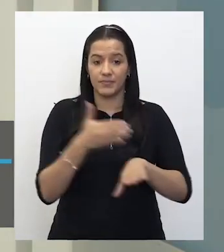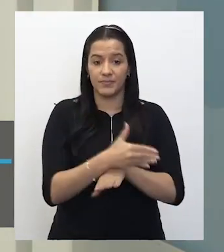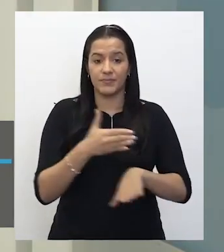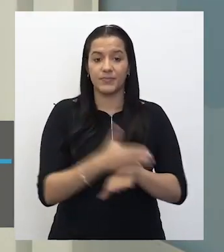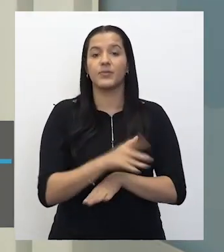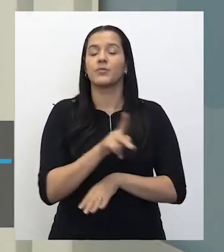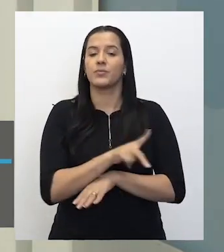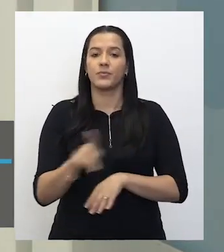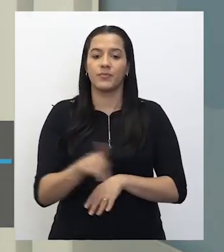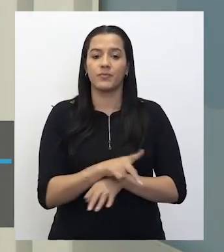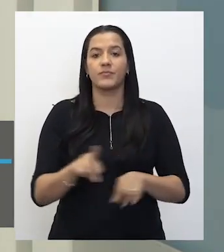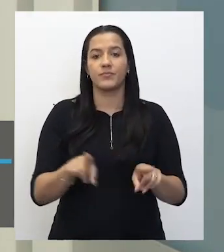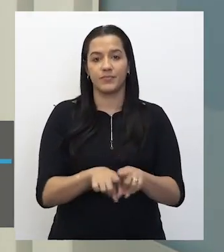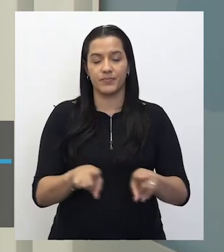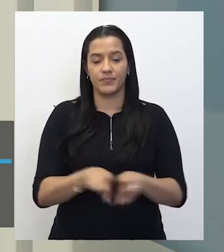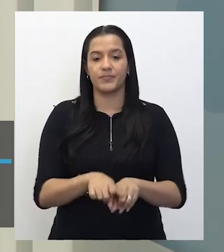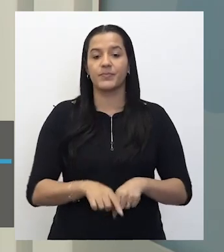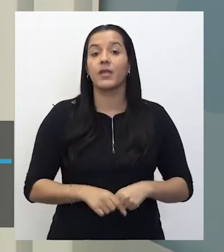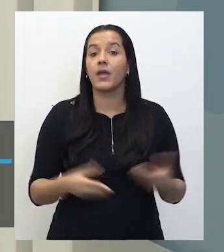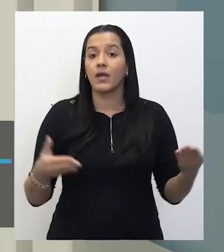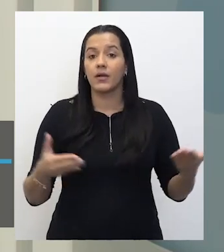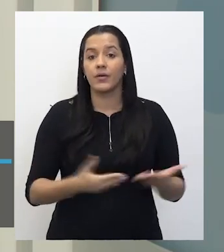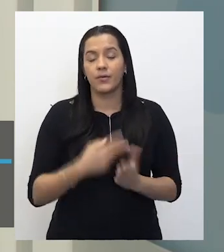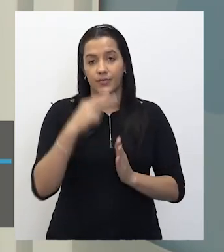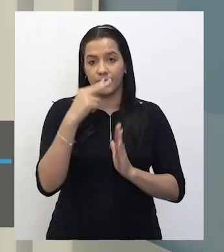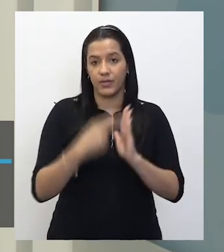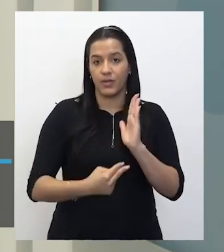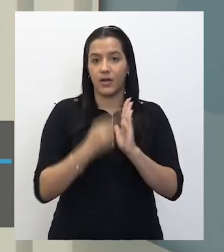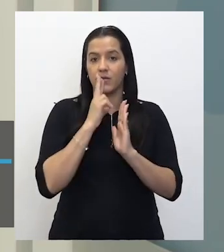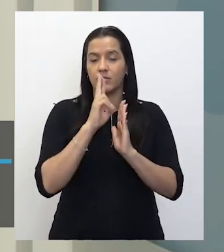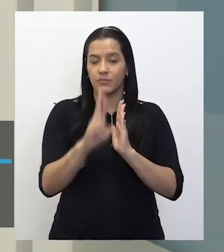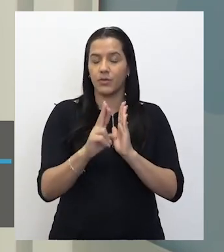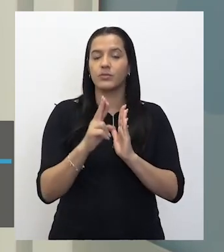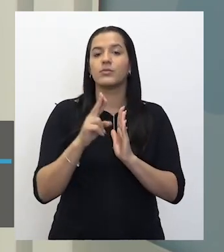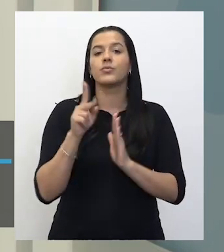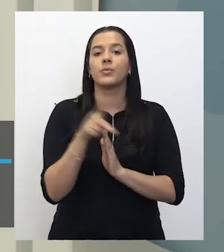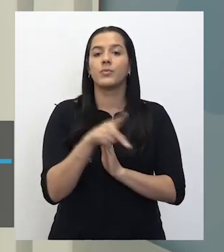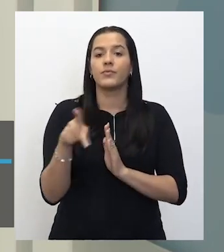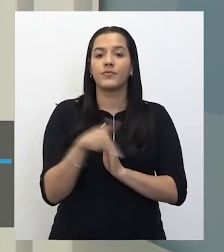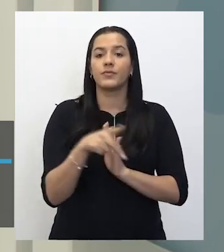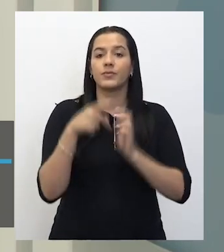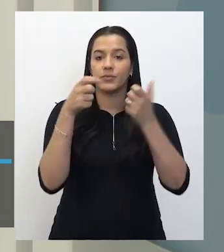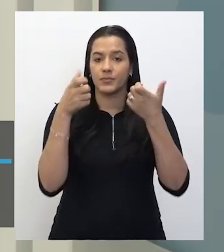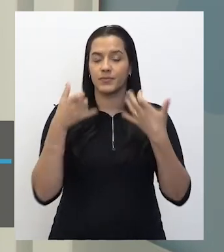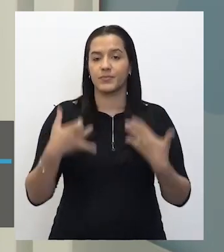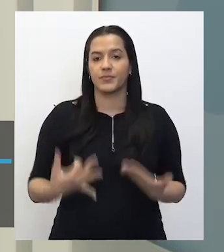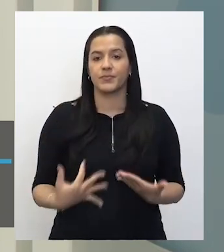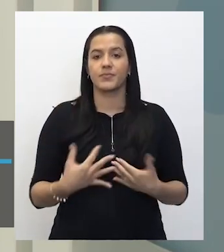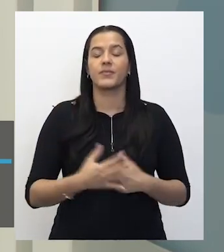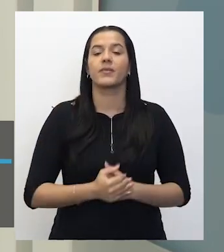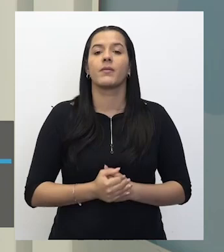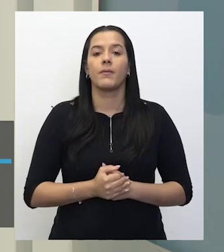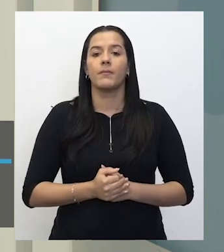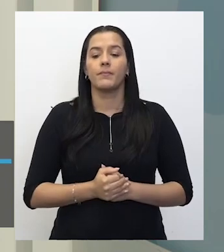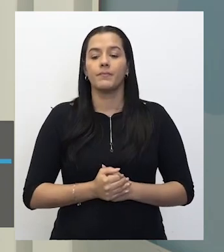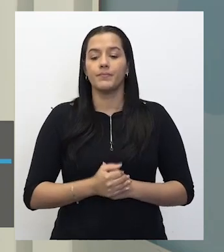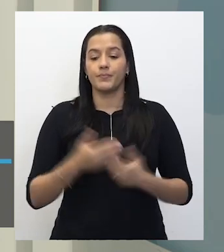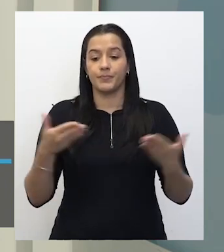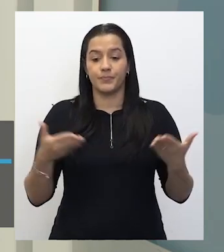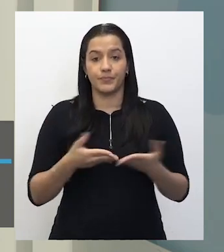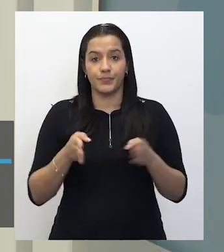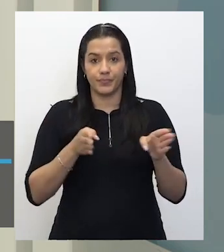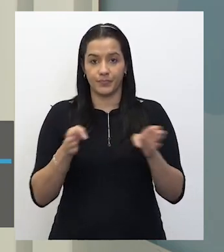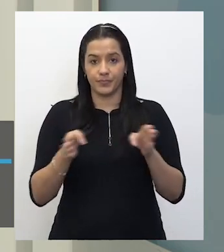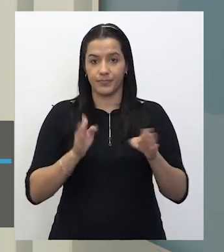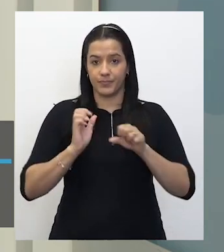dos professores. E eu vou ler uma resposta de uma professora aqui também, a Lídia. Ela fala o seguinte: com a pandemia, dou